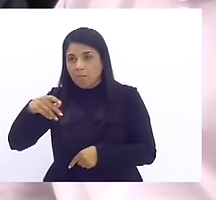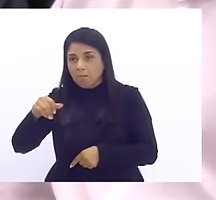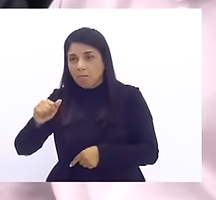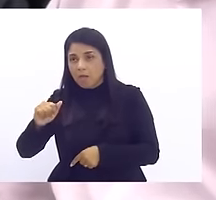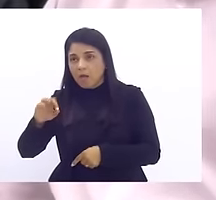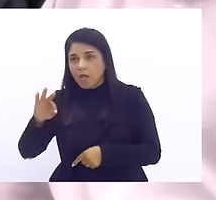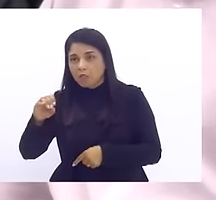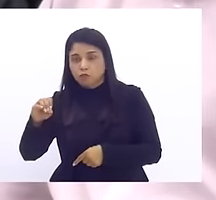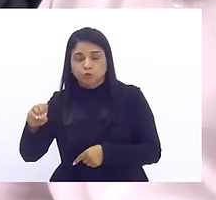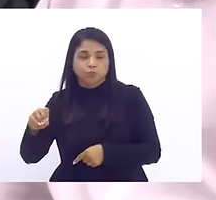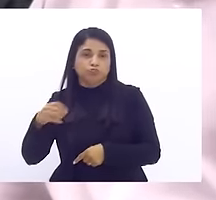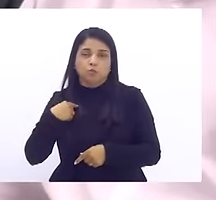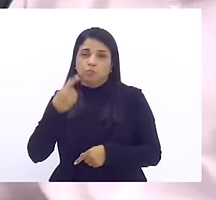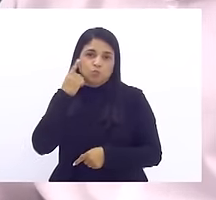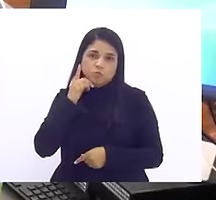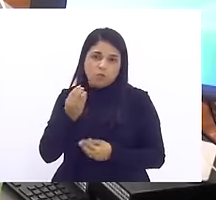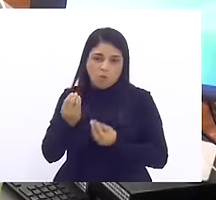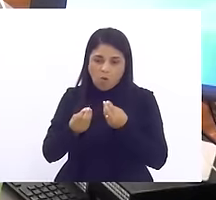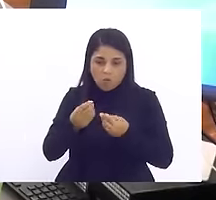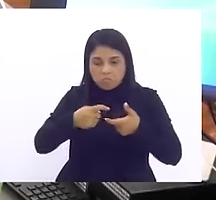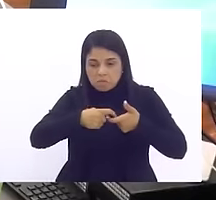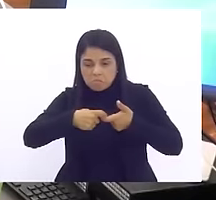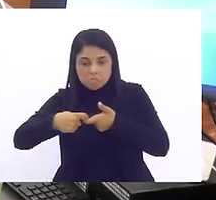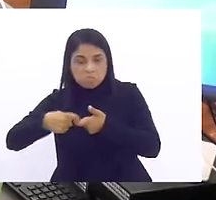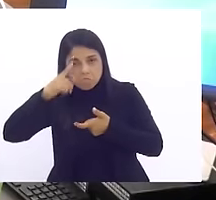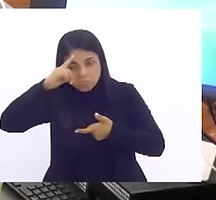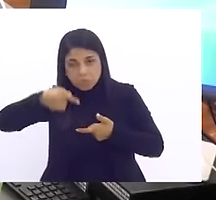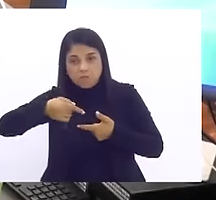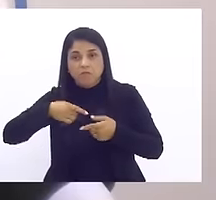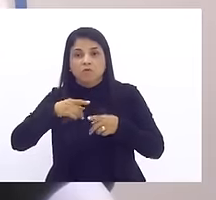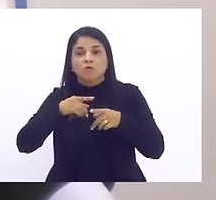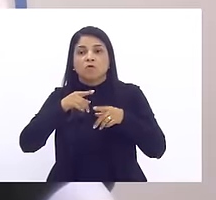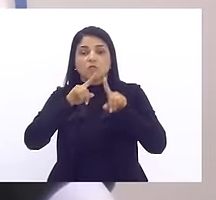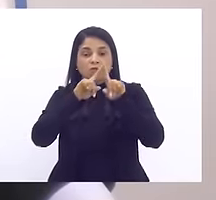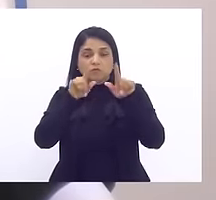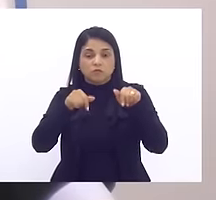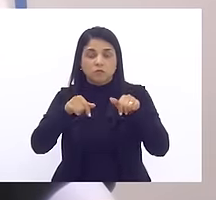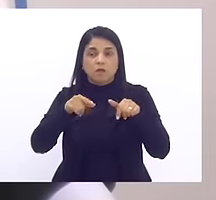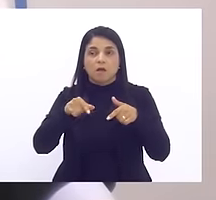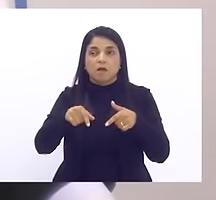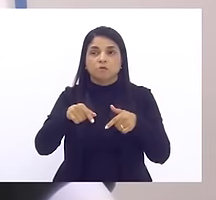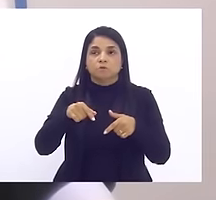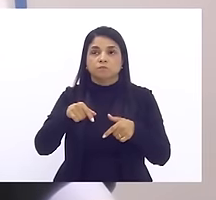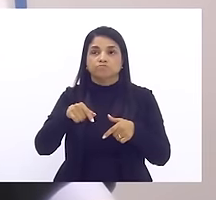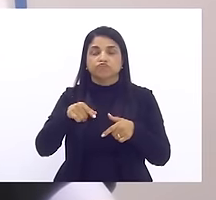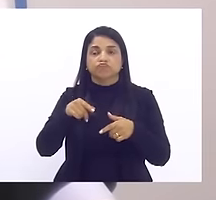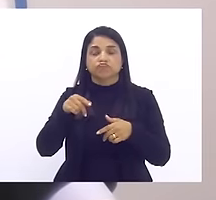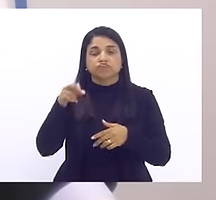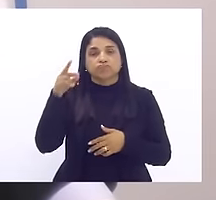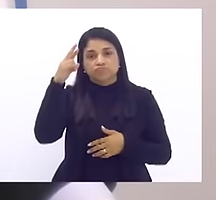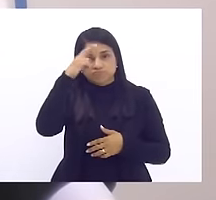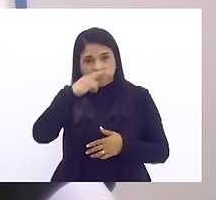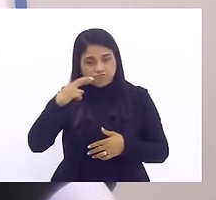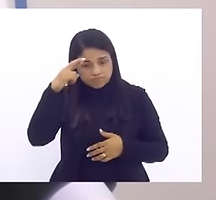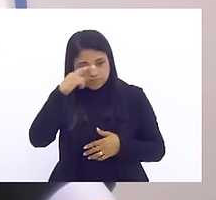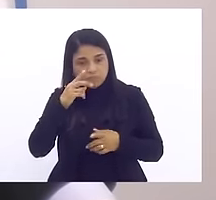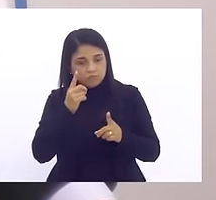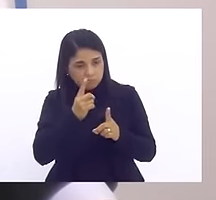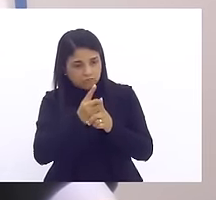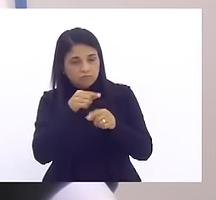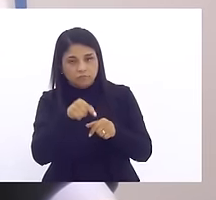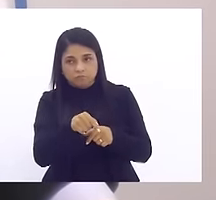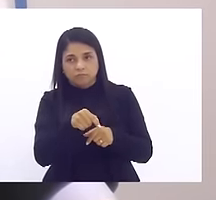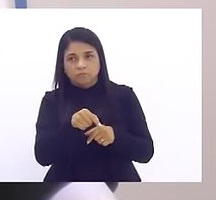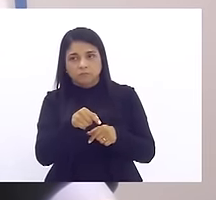parte das minhas atribuições o outro o outro funcionário que é operacional a gente viu ele lá na fiscalização ele é 100%